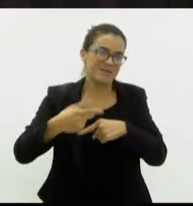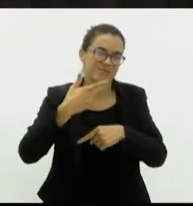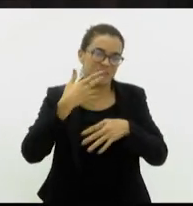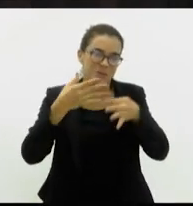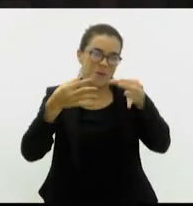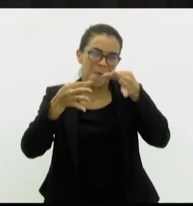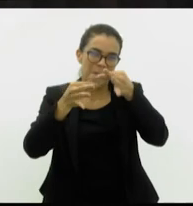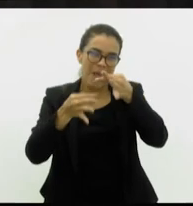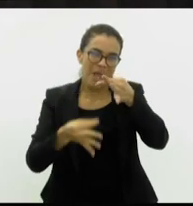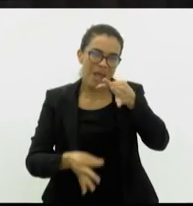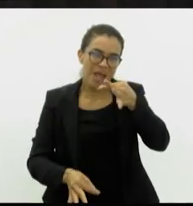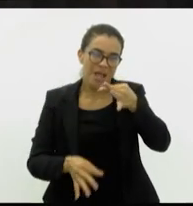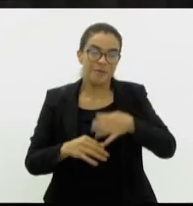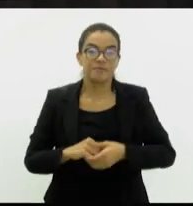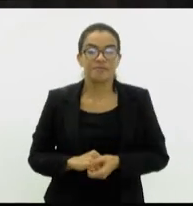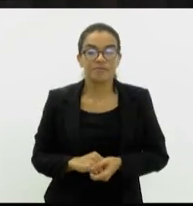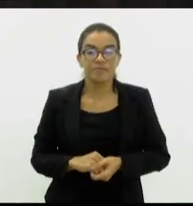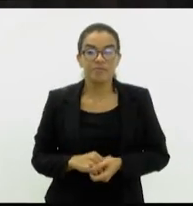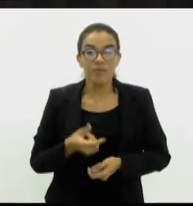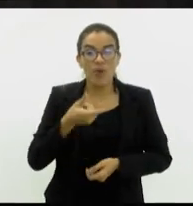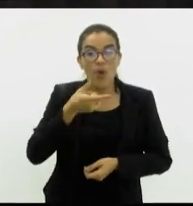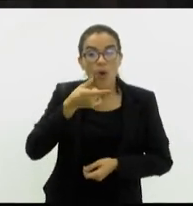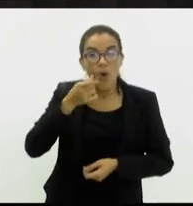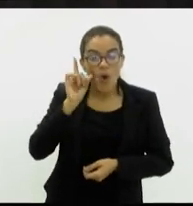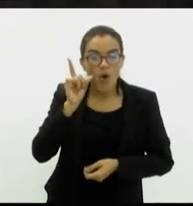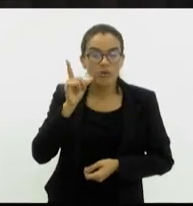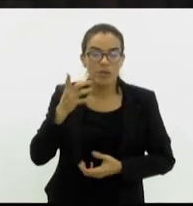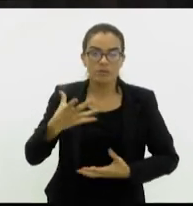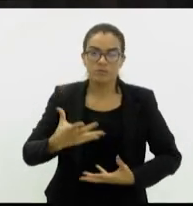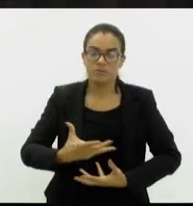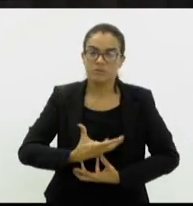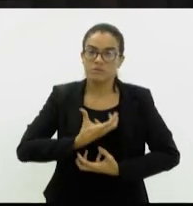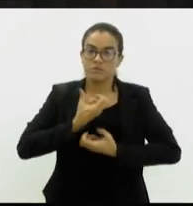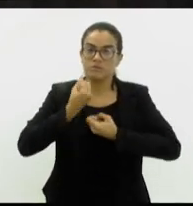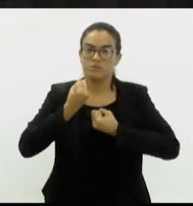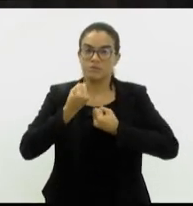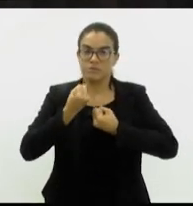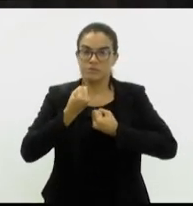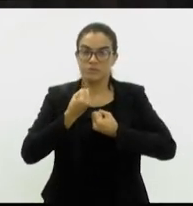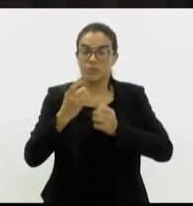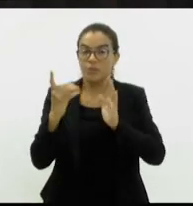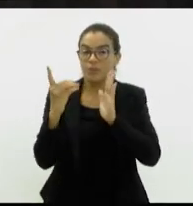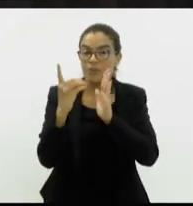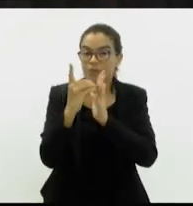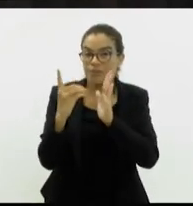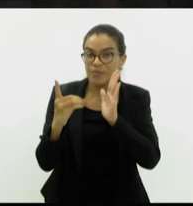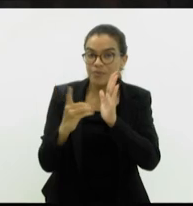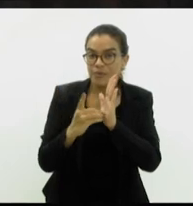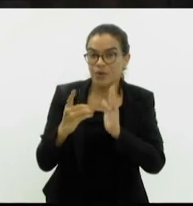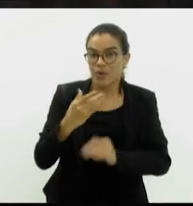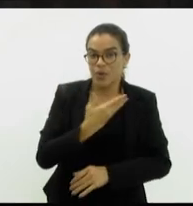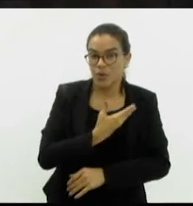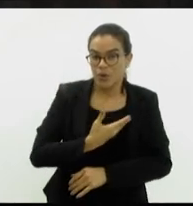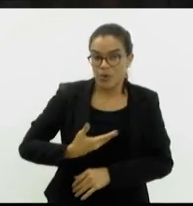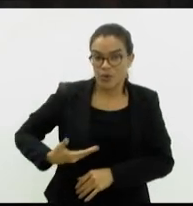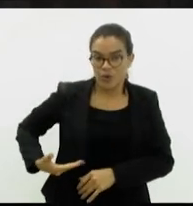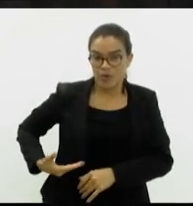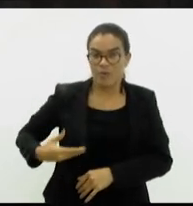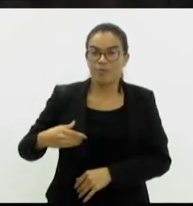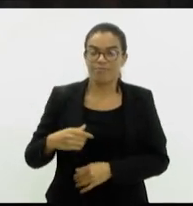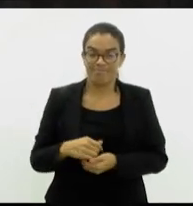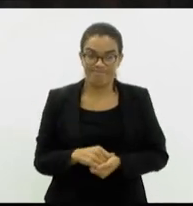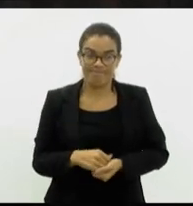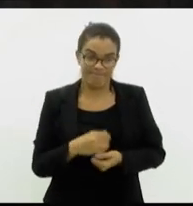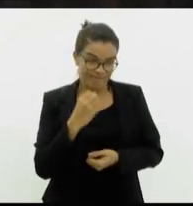eu me surpreendo no dia de ontem com o decreto do governador deputada ind